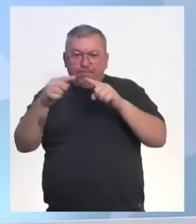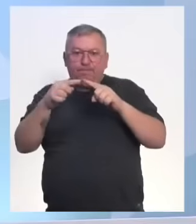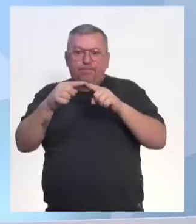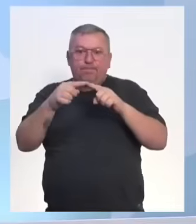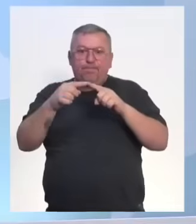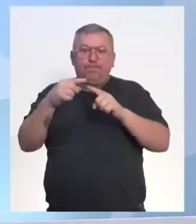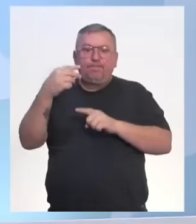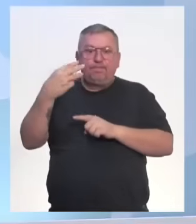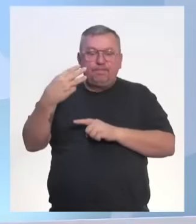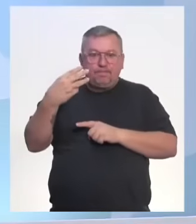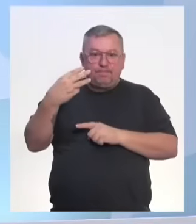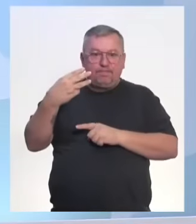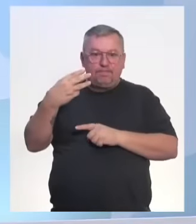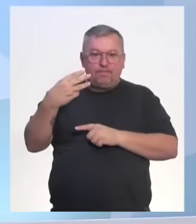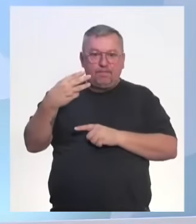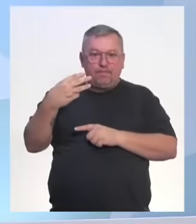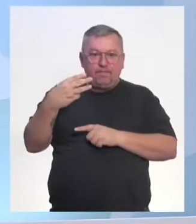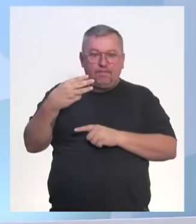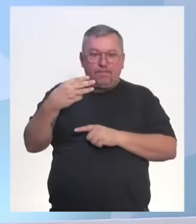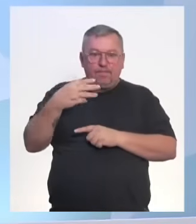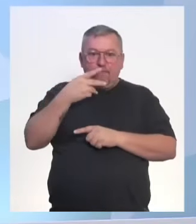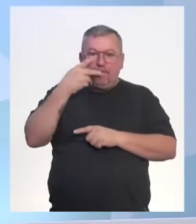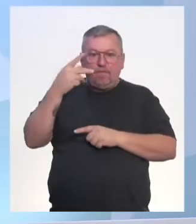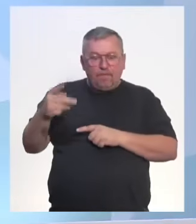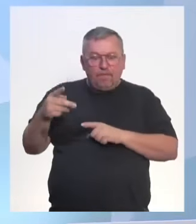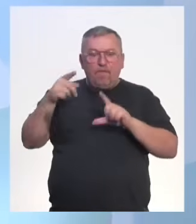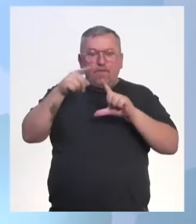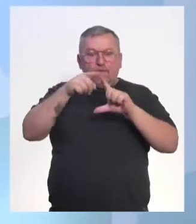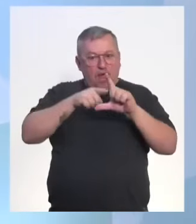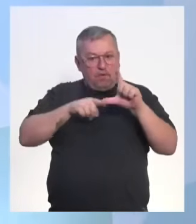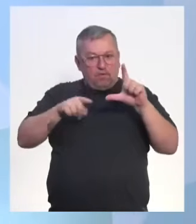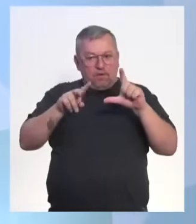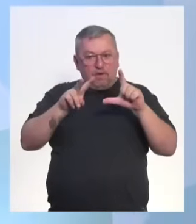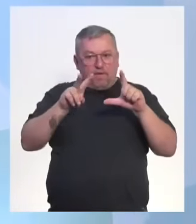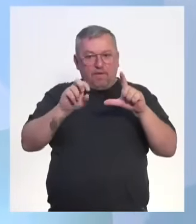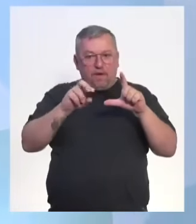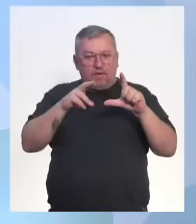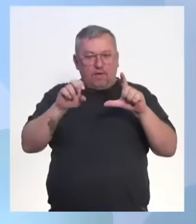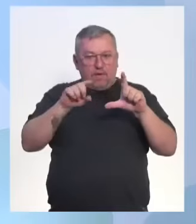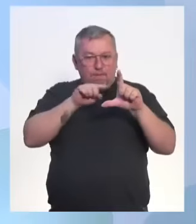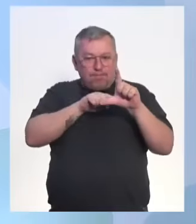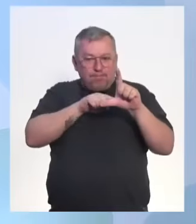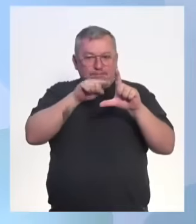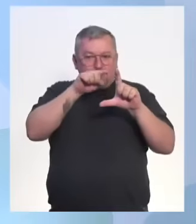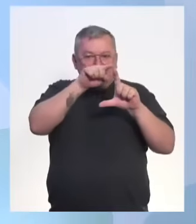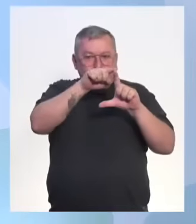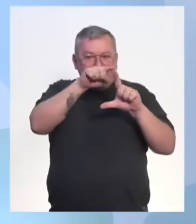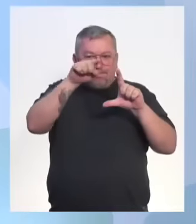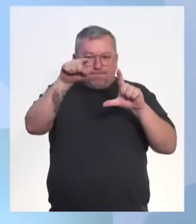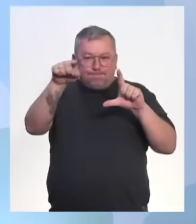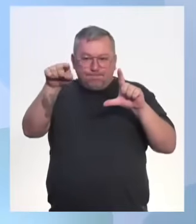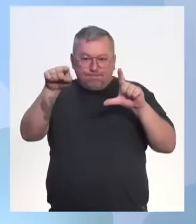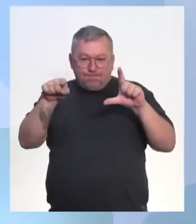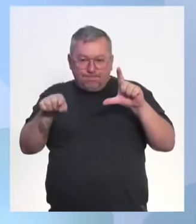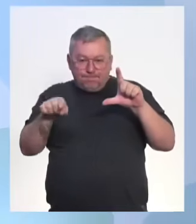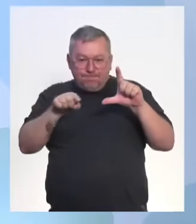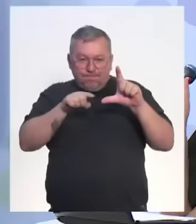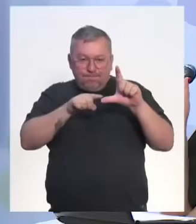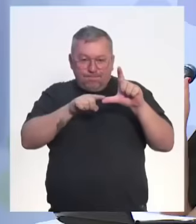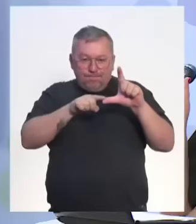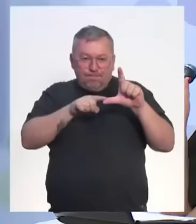essas 3 retas aqui, a gente chama de vértice, né, Ale? Esse Isso. ponto fixo aqui. Beleza.